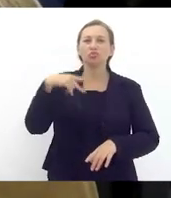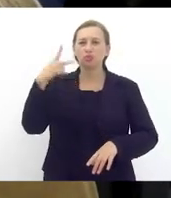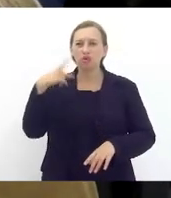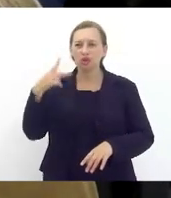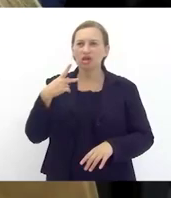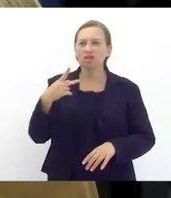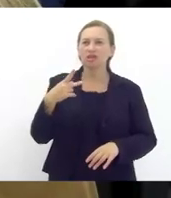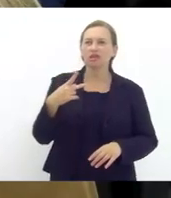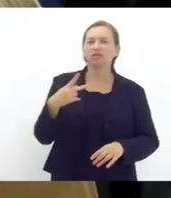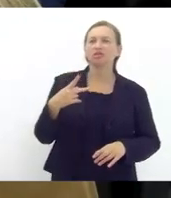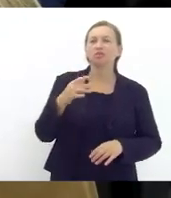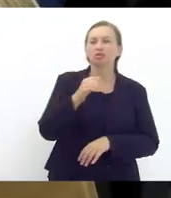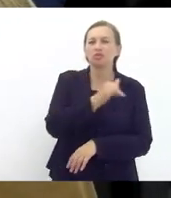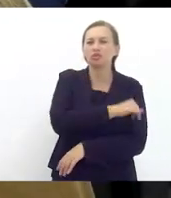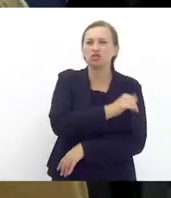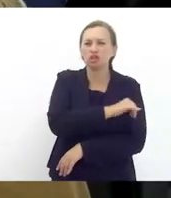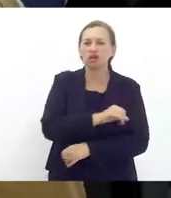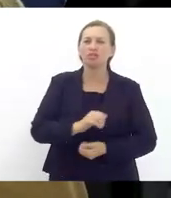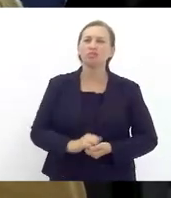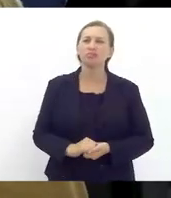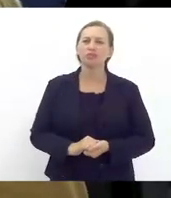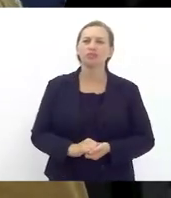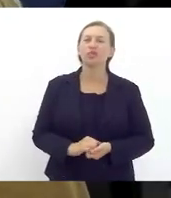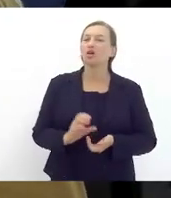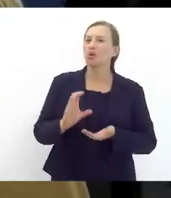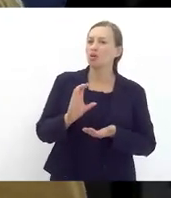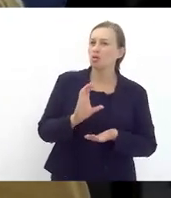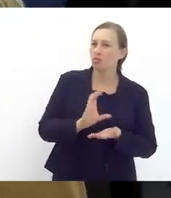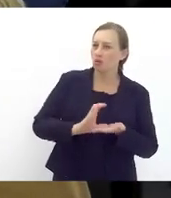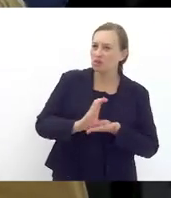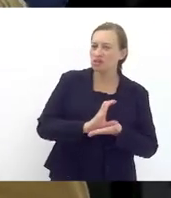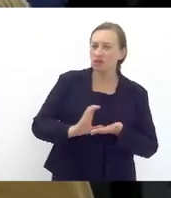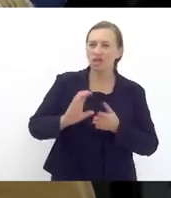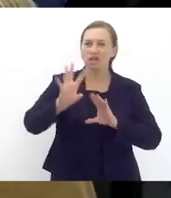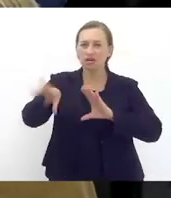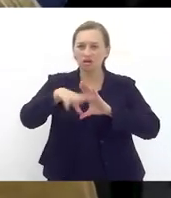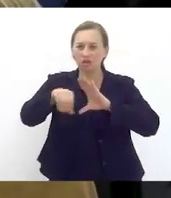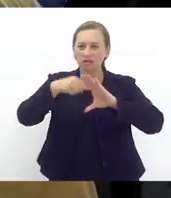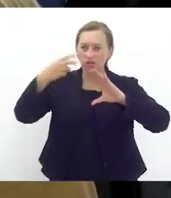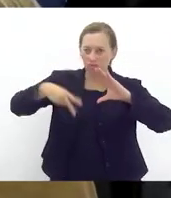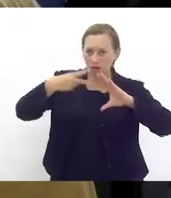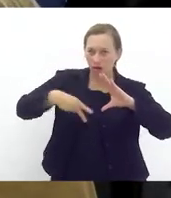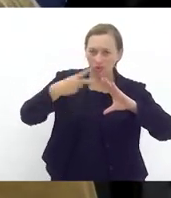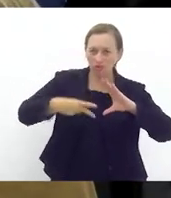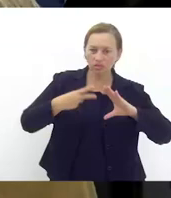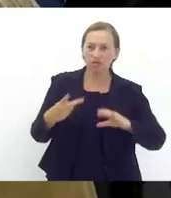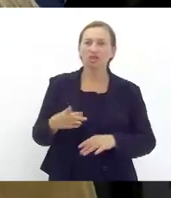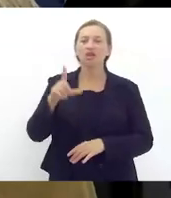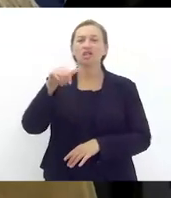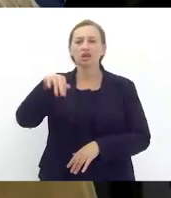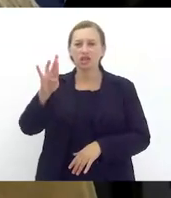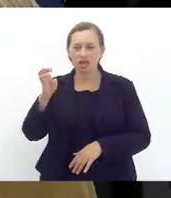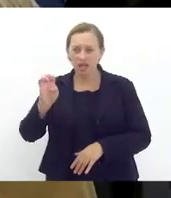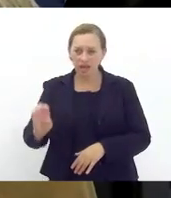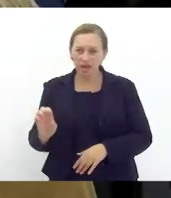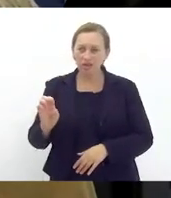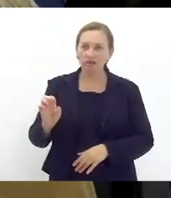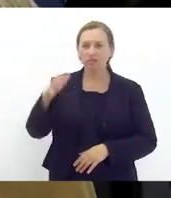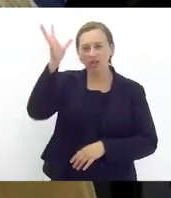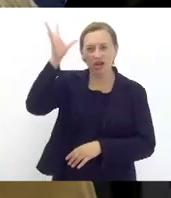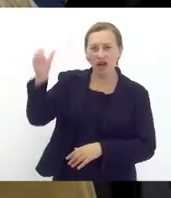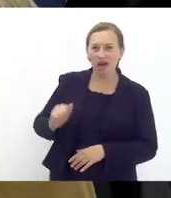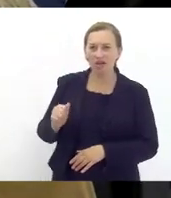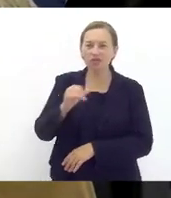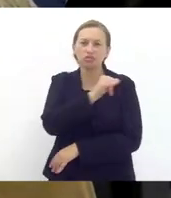Paulo Gustavo Rio de Janeiro rolo Conselheiro do audiovisual no Conselho Estadual Guilherme Oliveira do festival afro